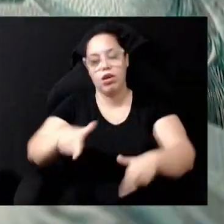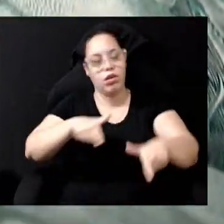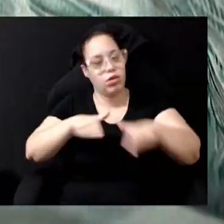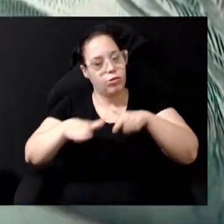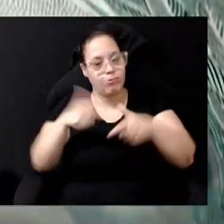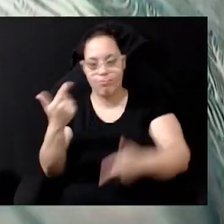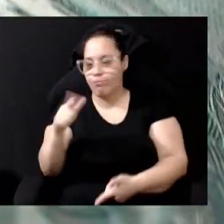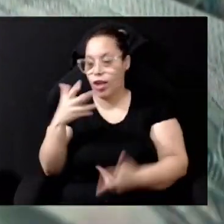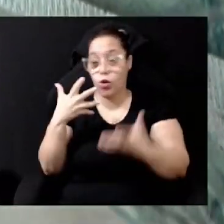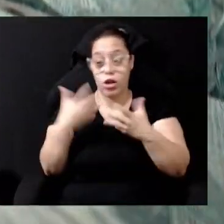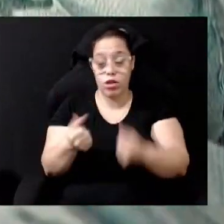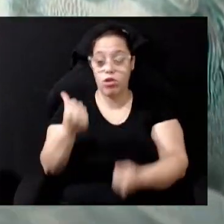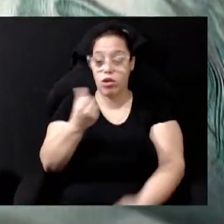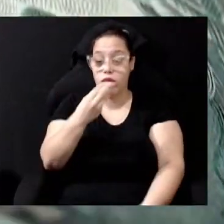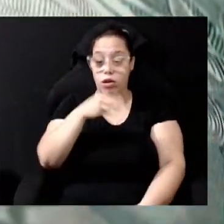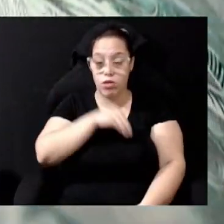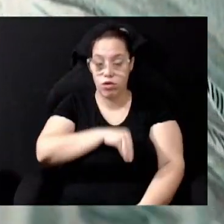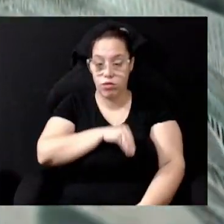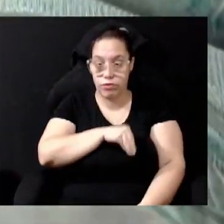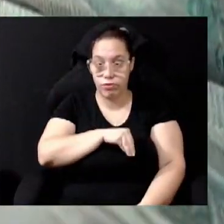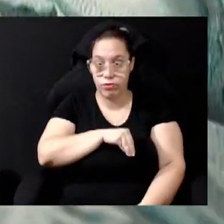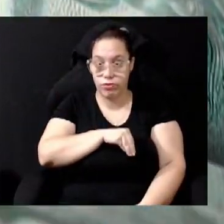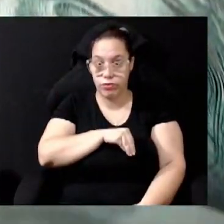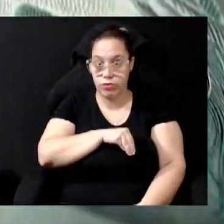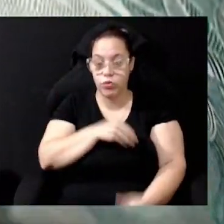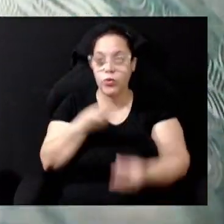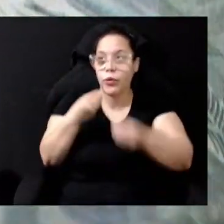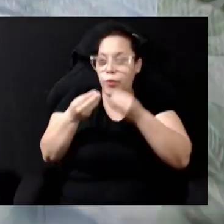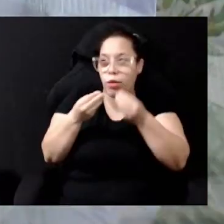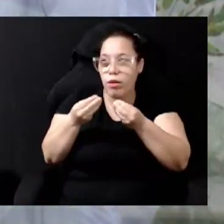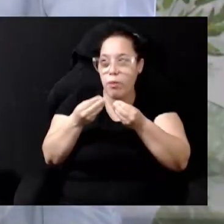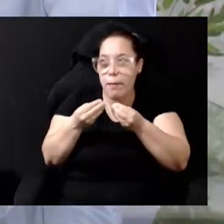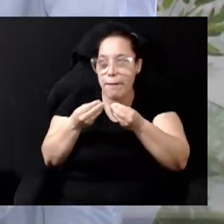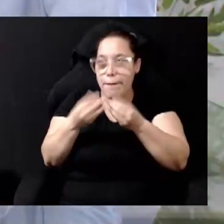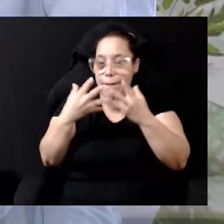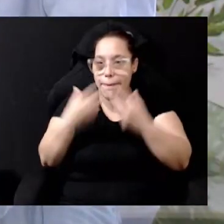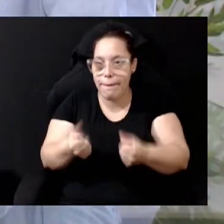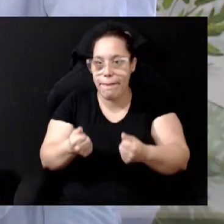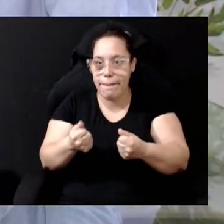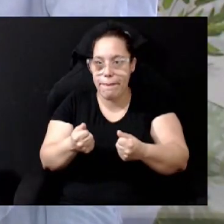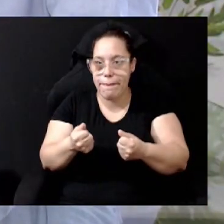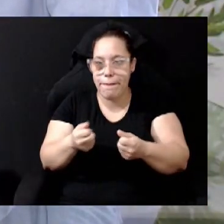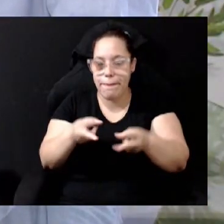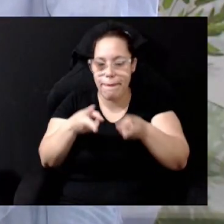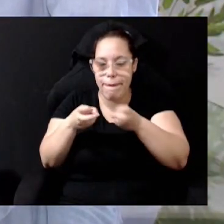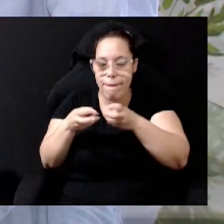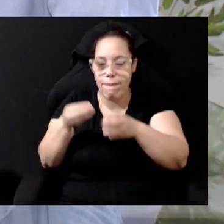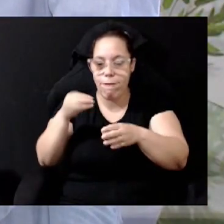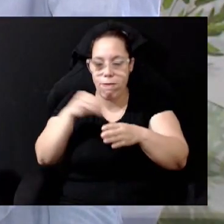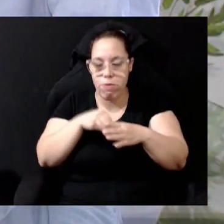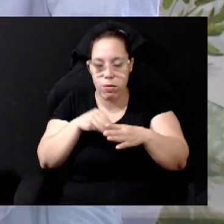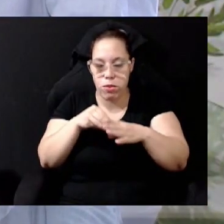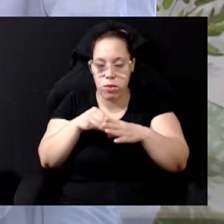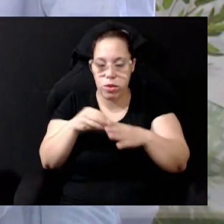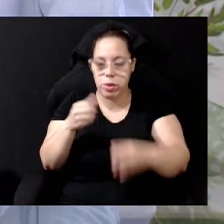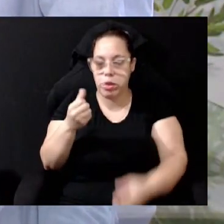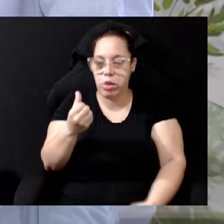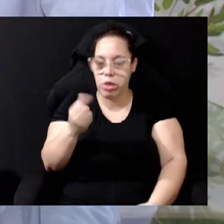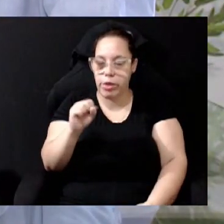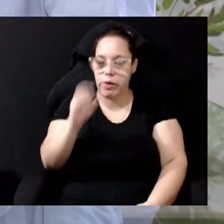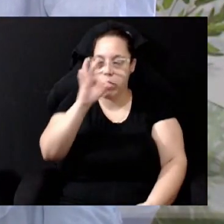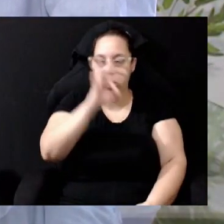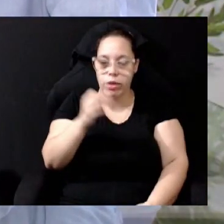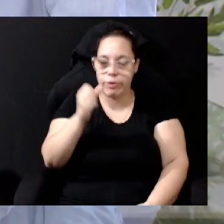o 13º, assim como percebeu que a empresa não depositou os 8% do FGTS, ele tem que